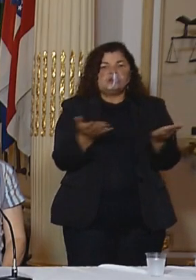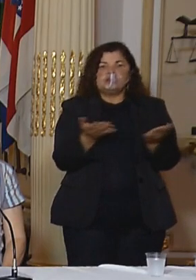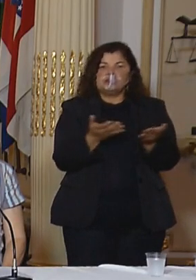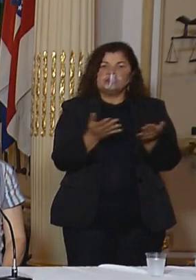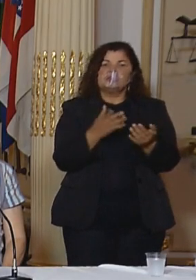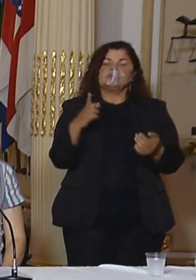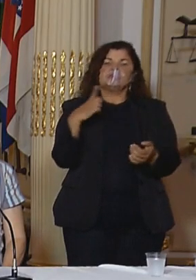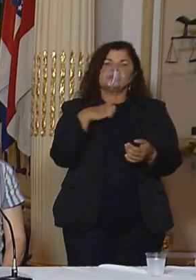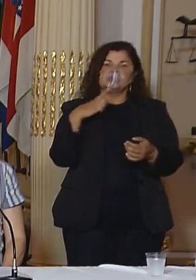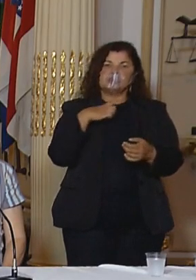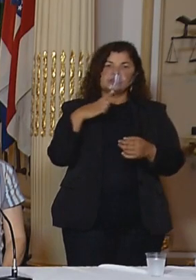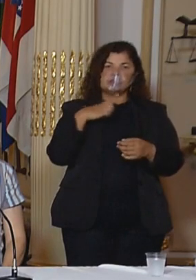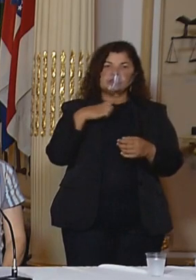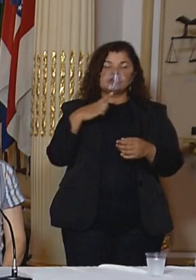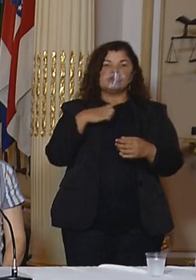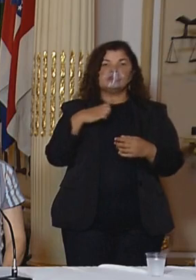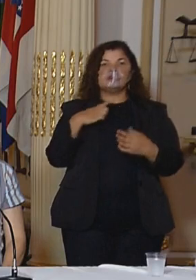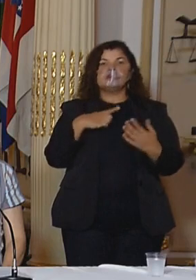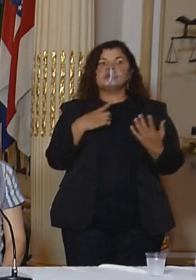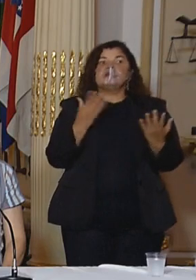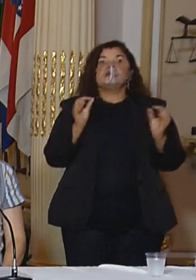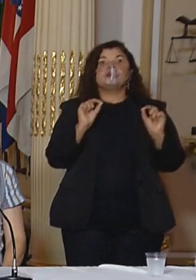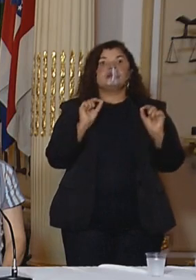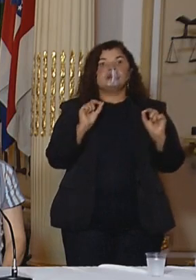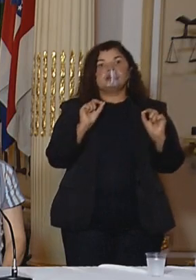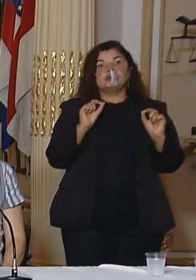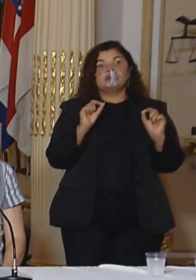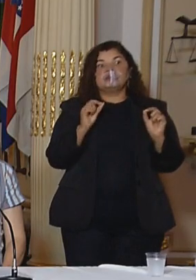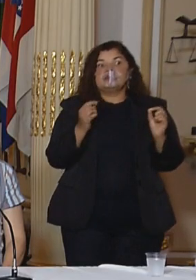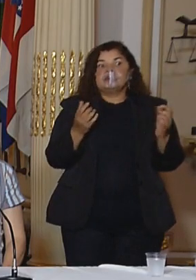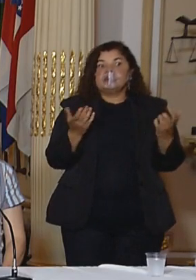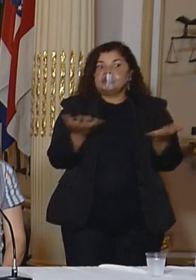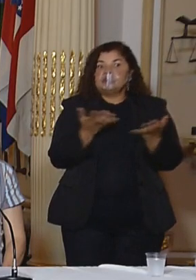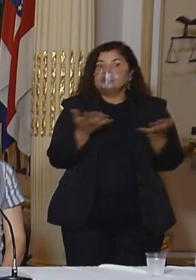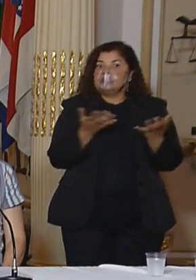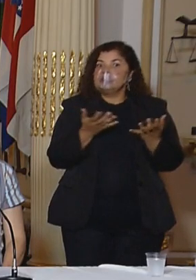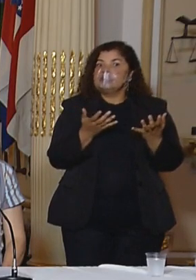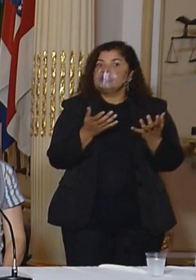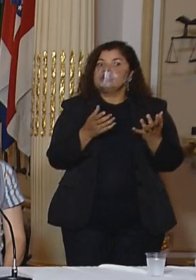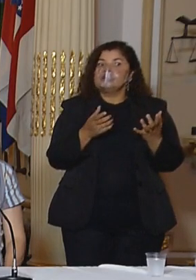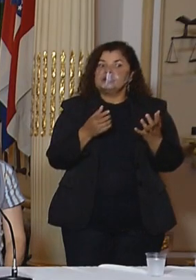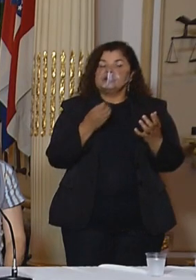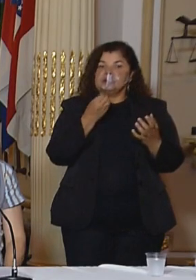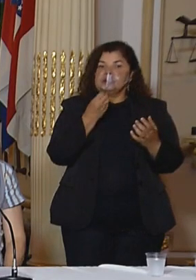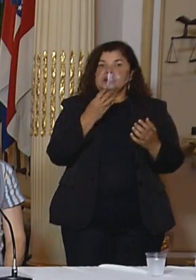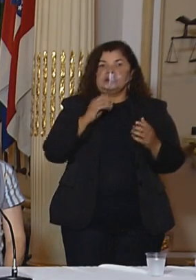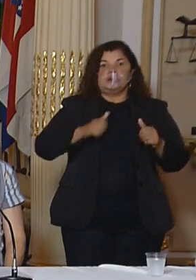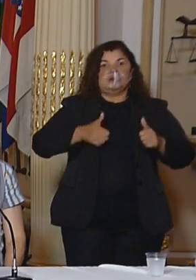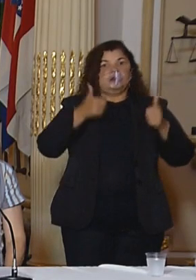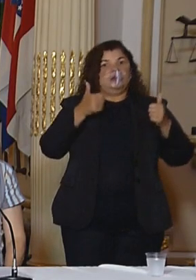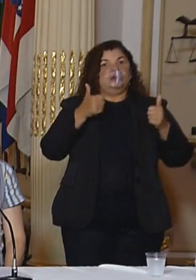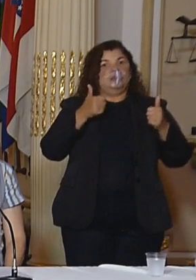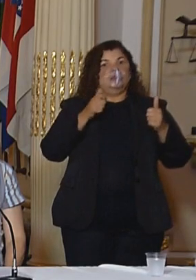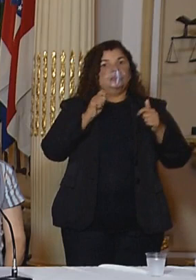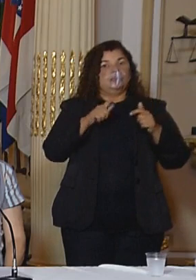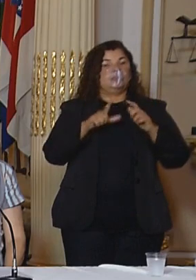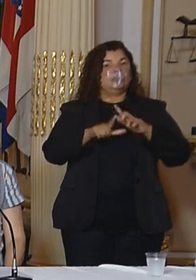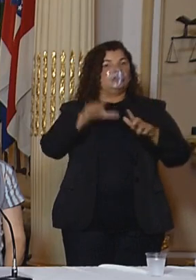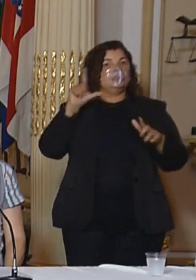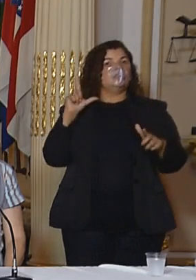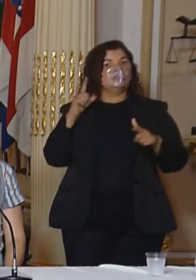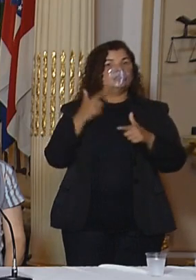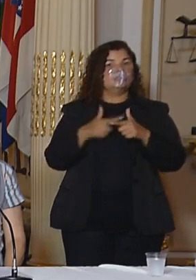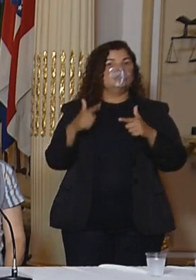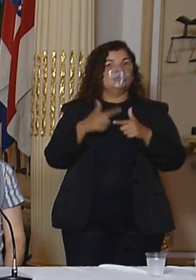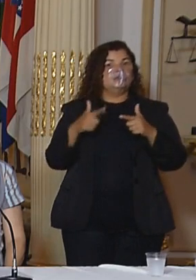nós temos uma situação que não acontecia do ponto de vista de sistema de saúde